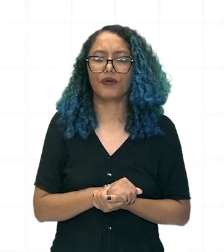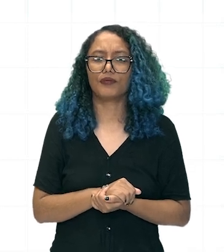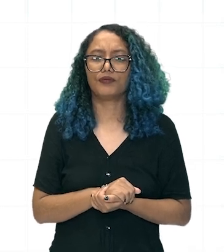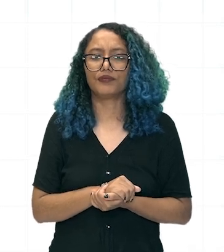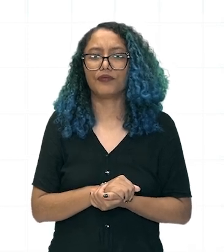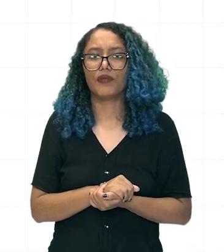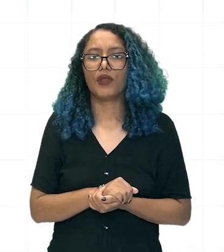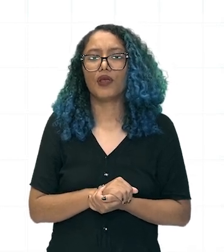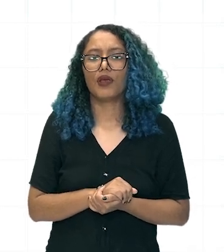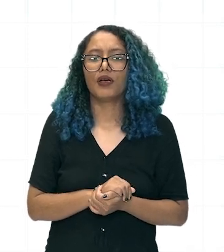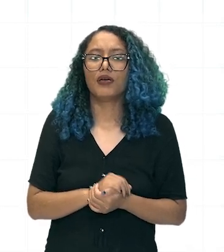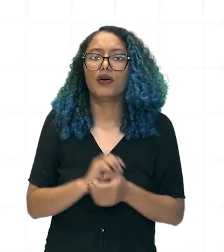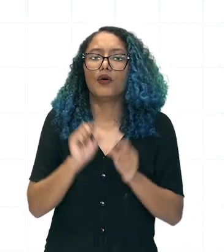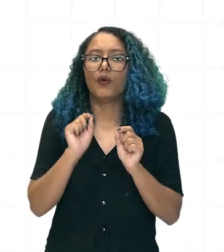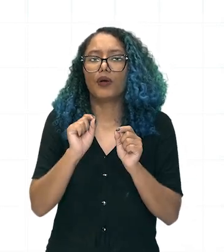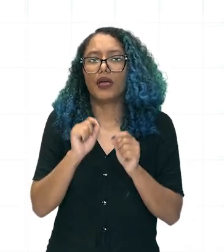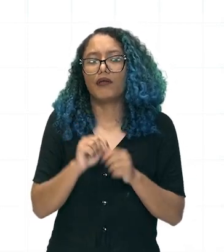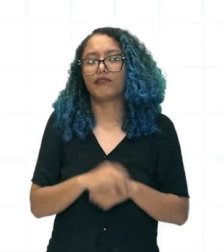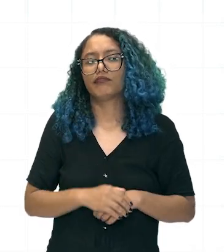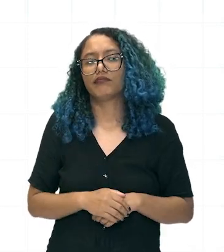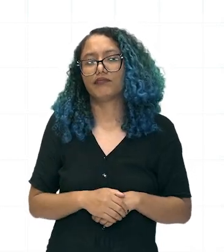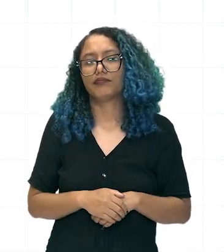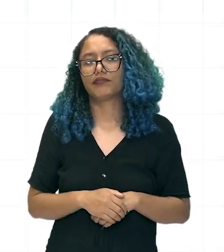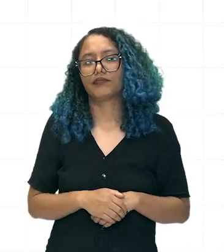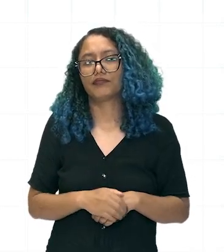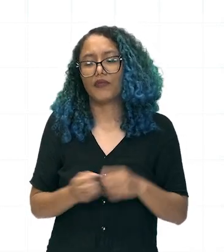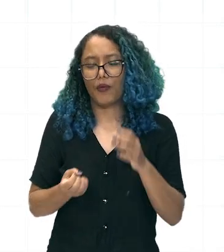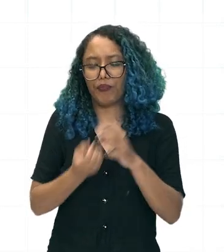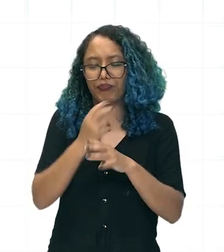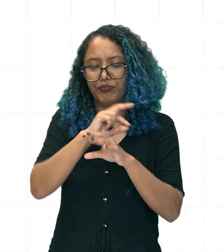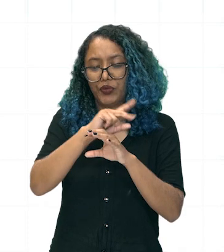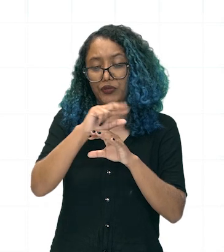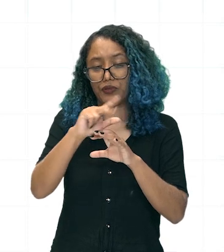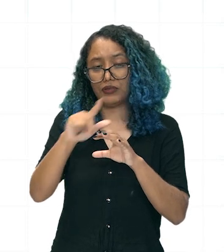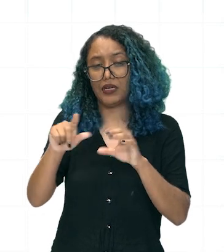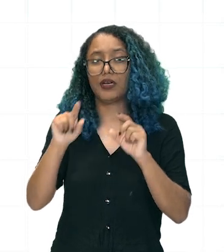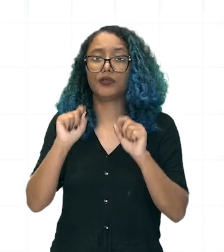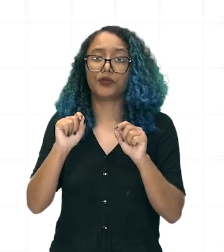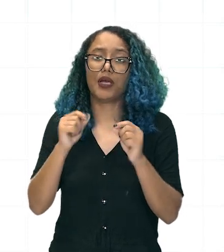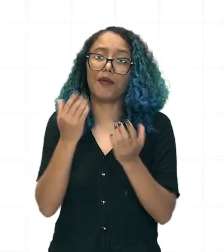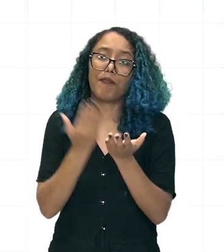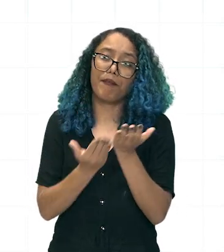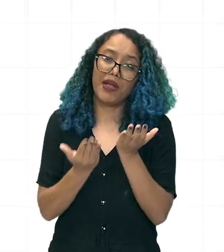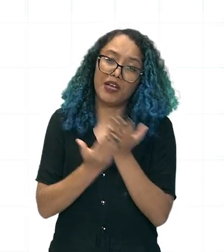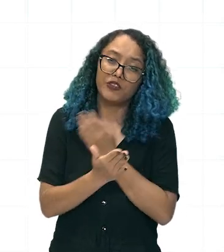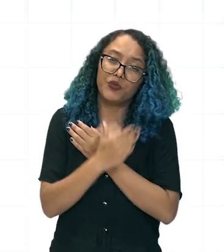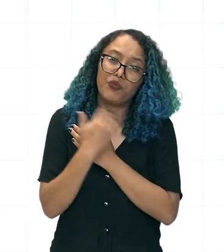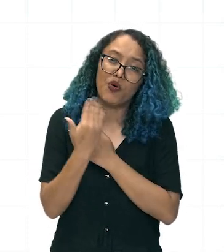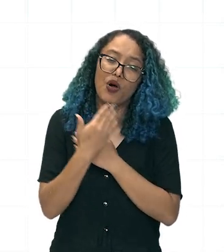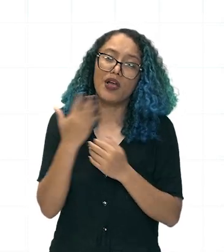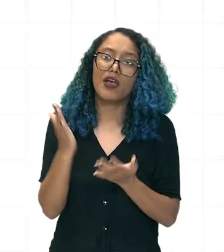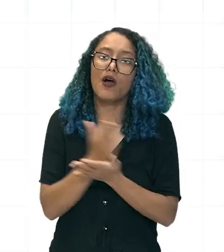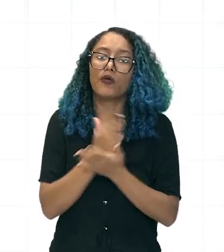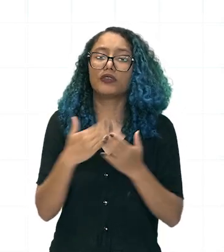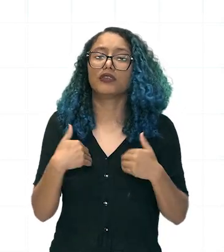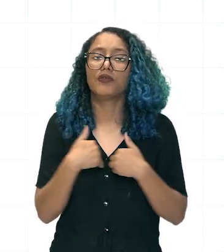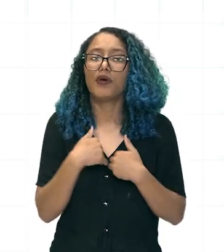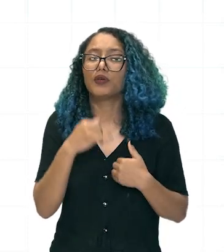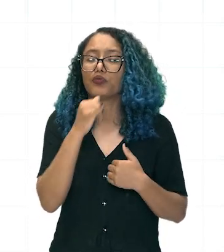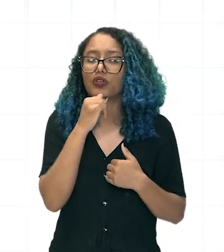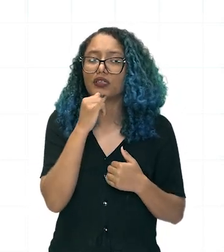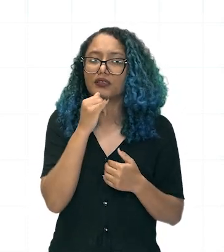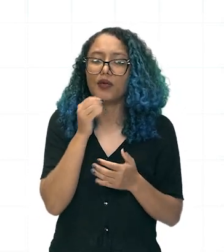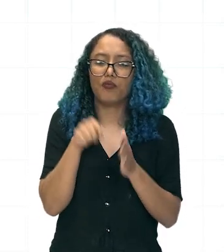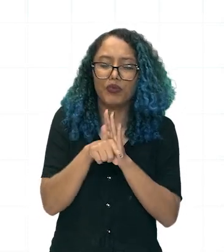a perda de biodiversidade, ou seja, todos esses seres vivos que às vezes nem foram descobertos